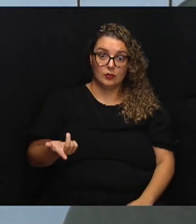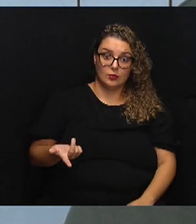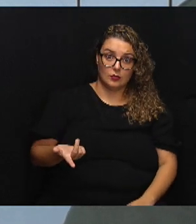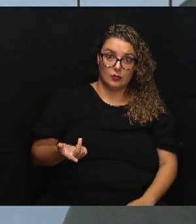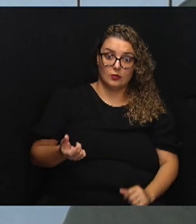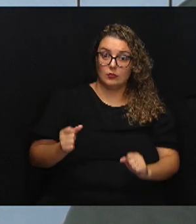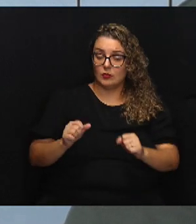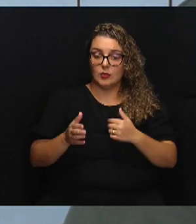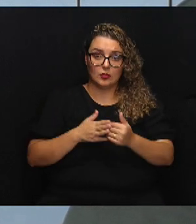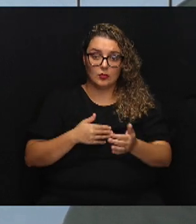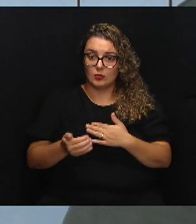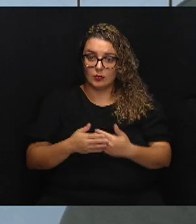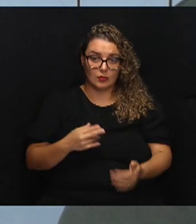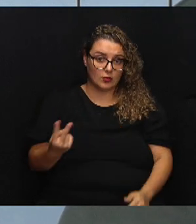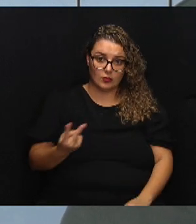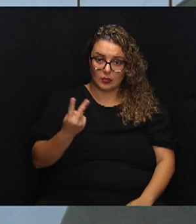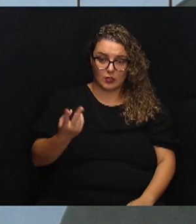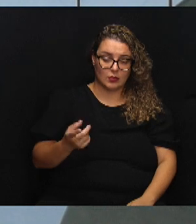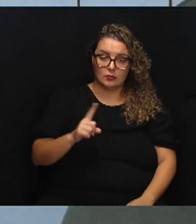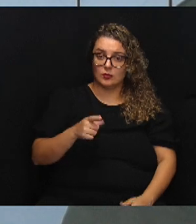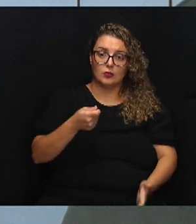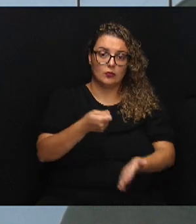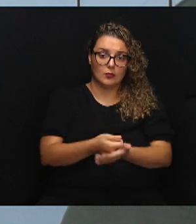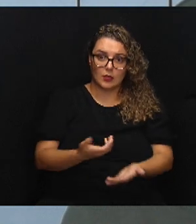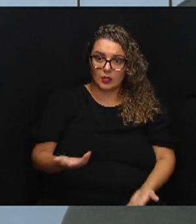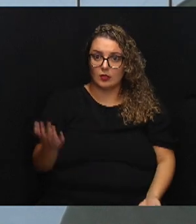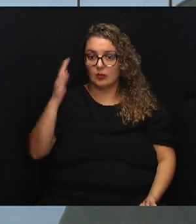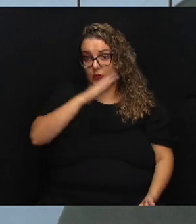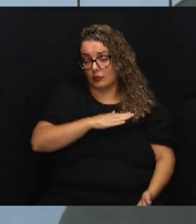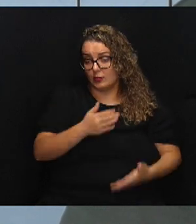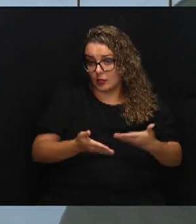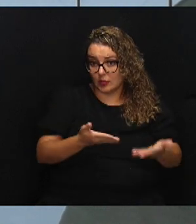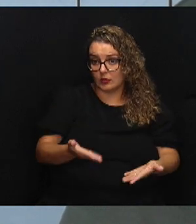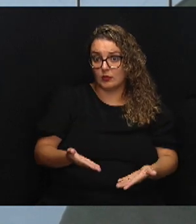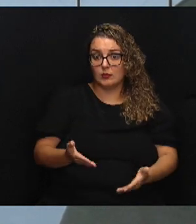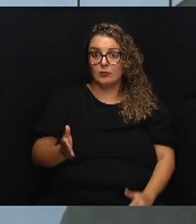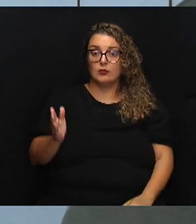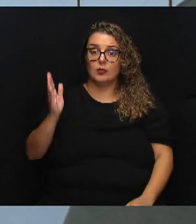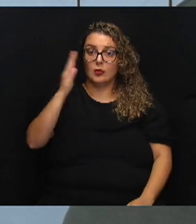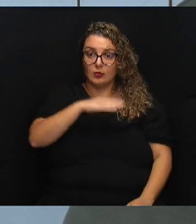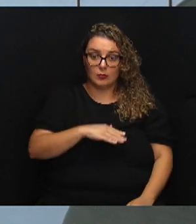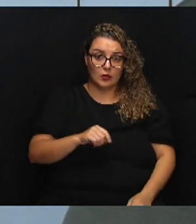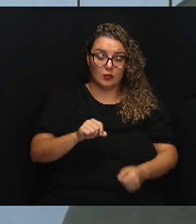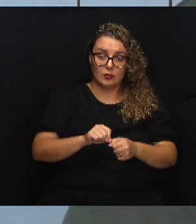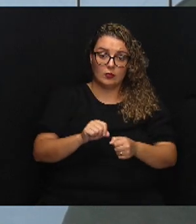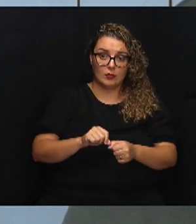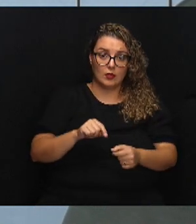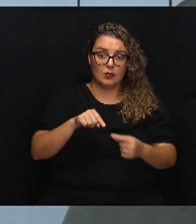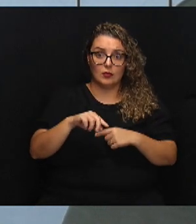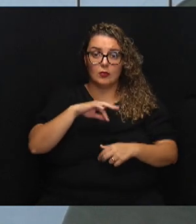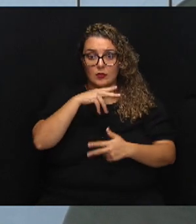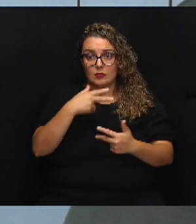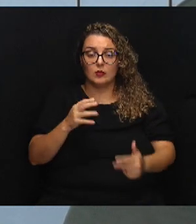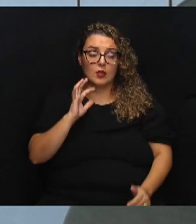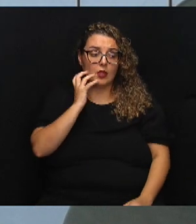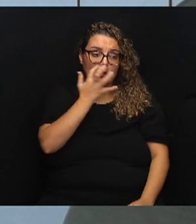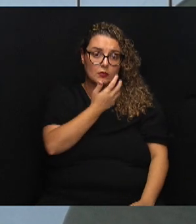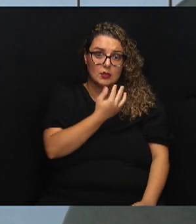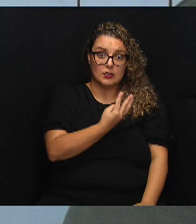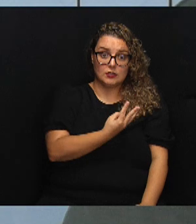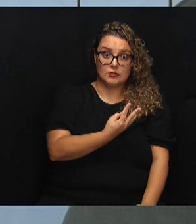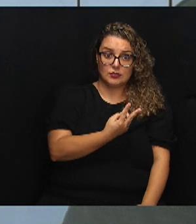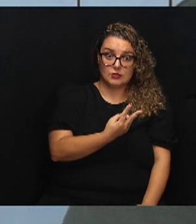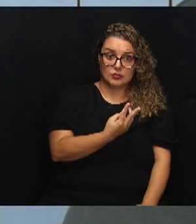pode ser qualquer valor, mas não paga os maus tratos ou a crueldade que ele fez com os animais. Sim. Herbert, de R$